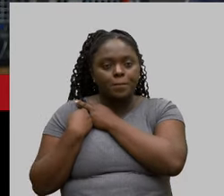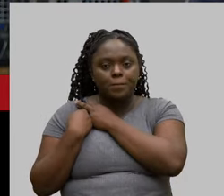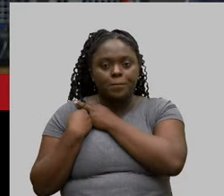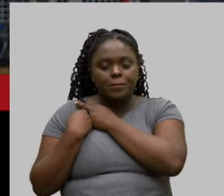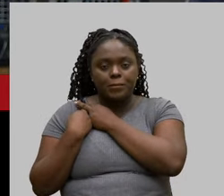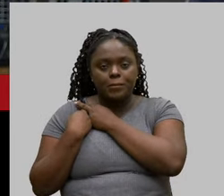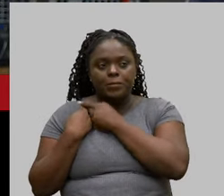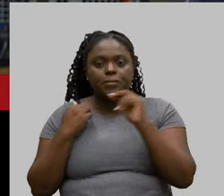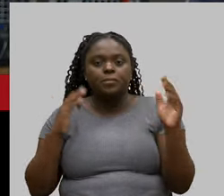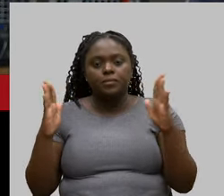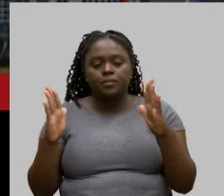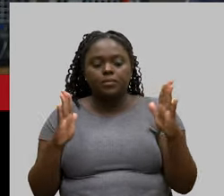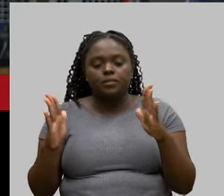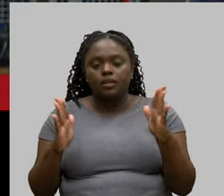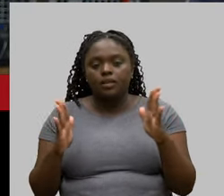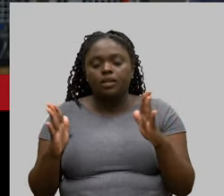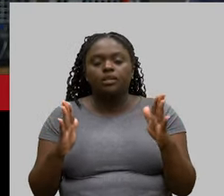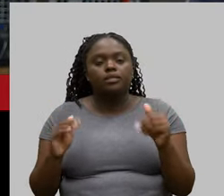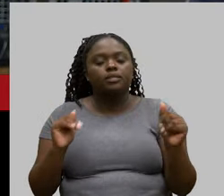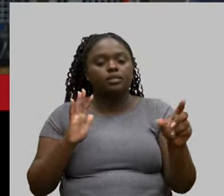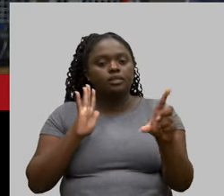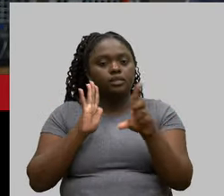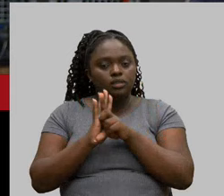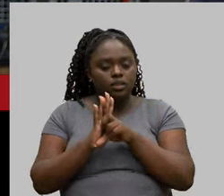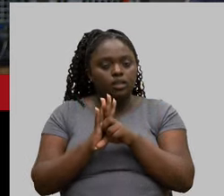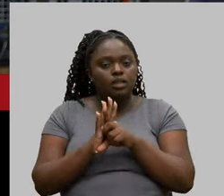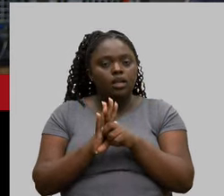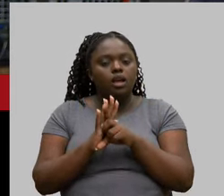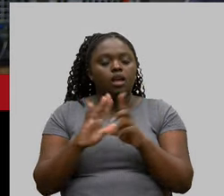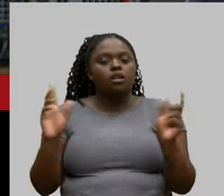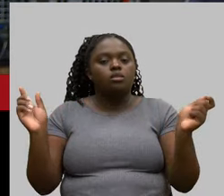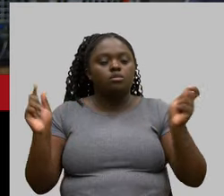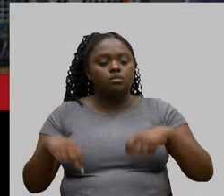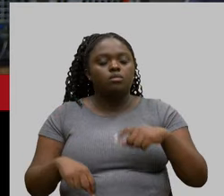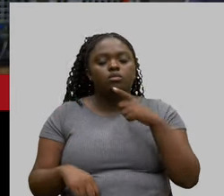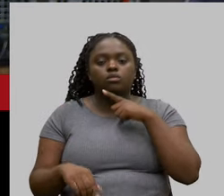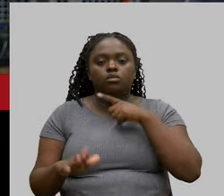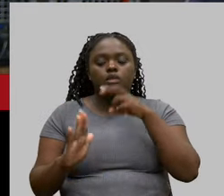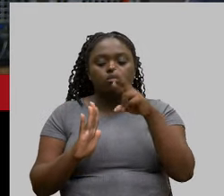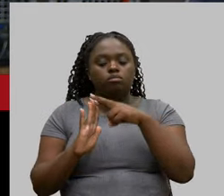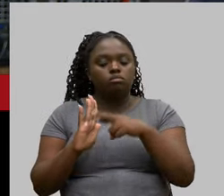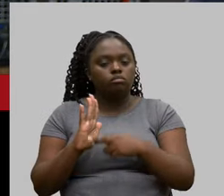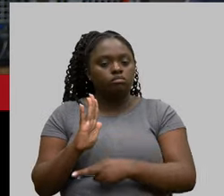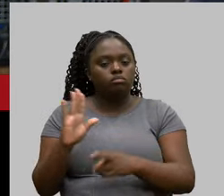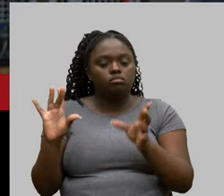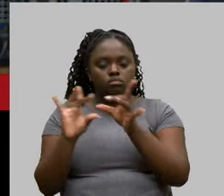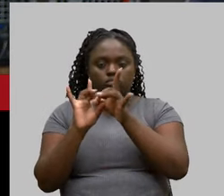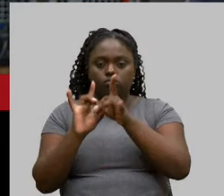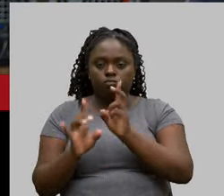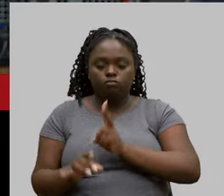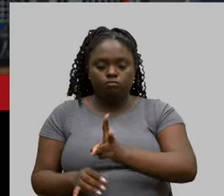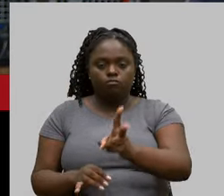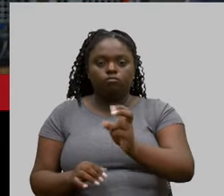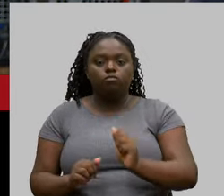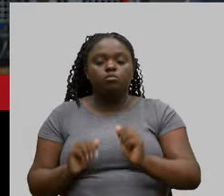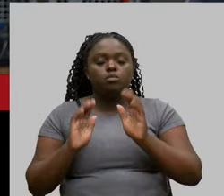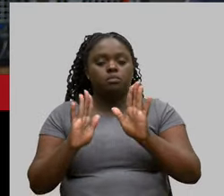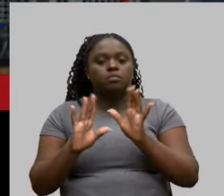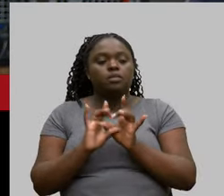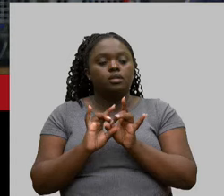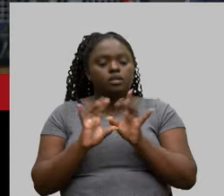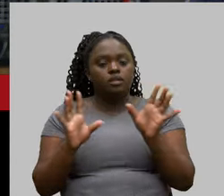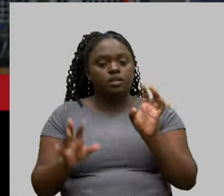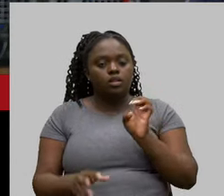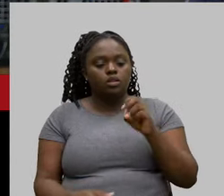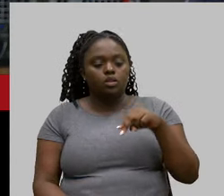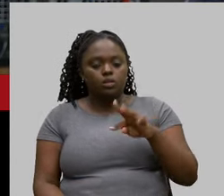durante o prazo de vigência dessa lei fica ficam aplicadas as mesmas regras da União Mas permite que o ente aí tem lá um dispositivo tô